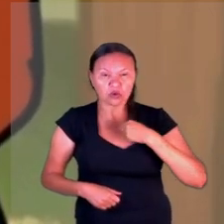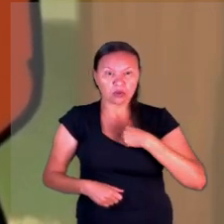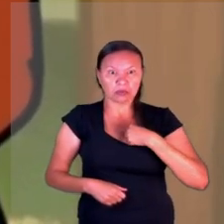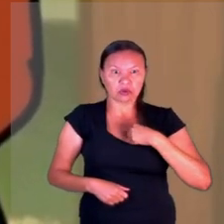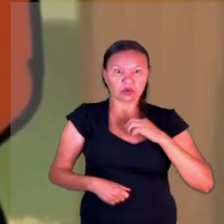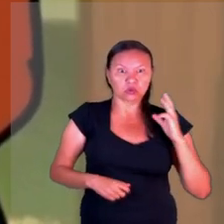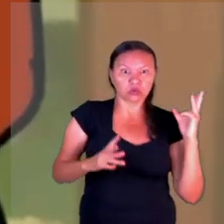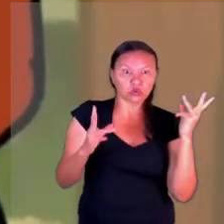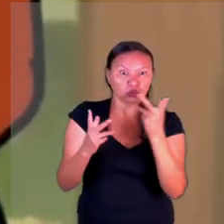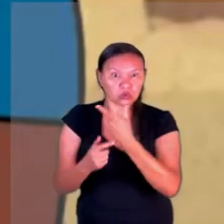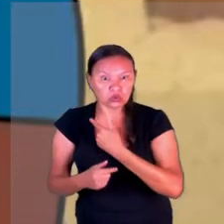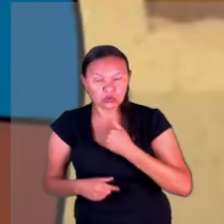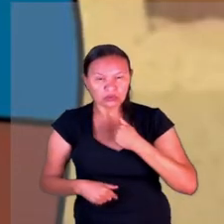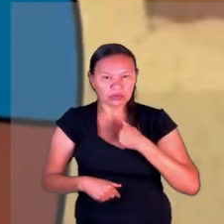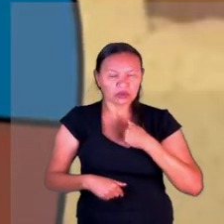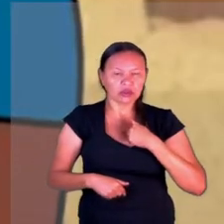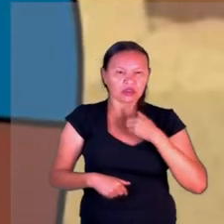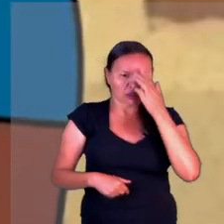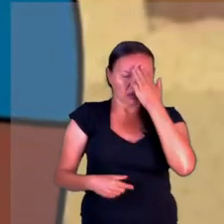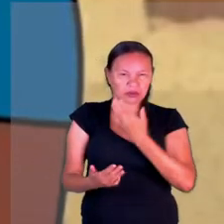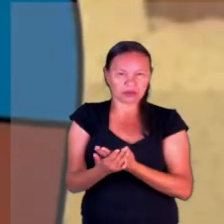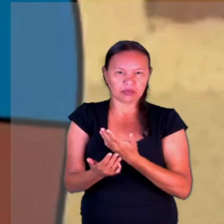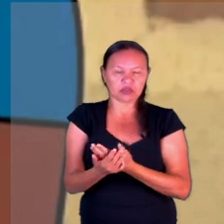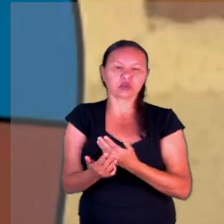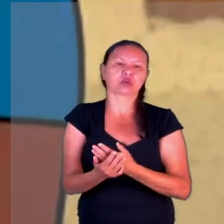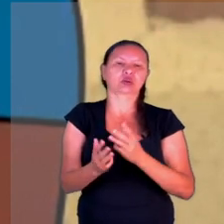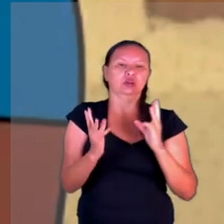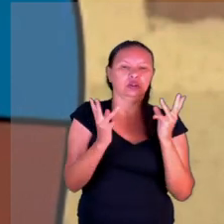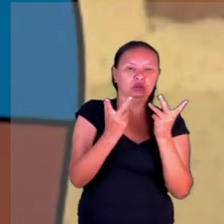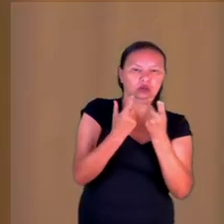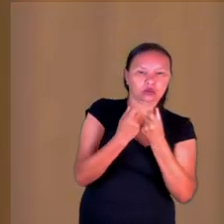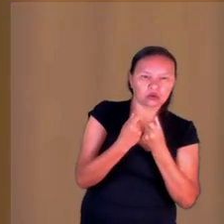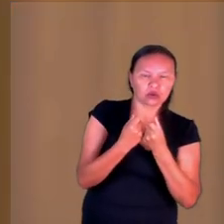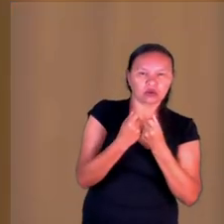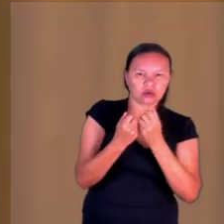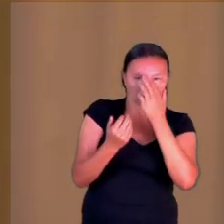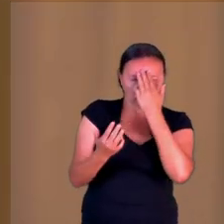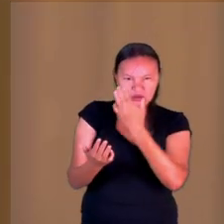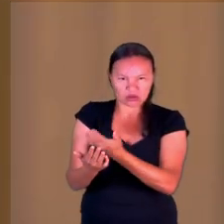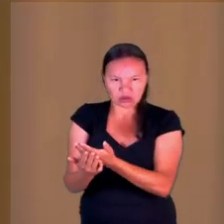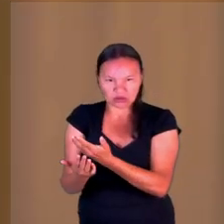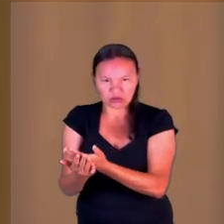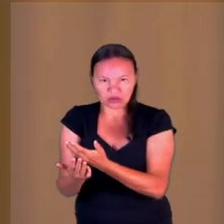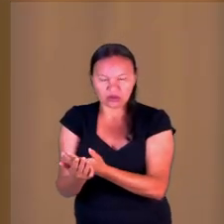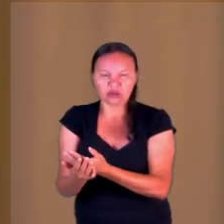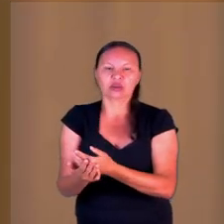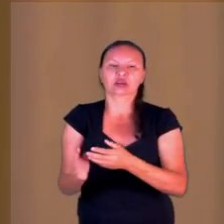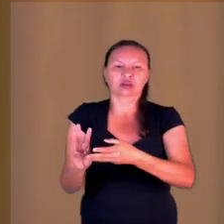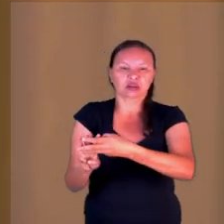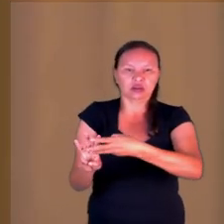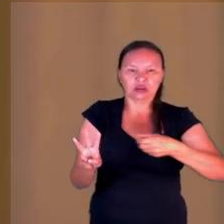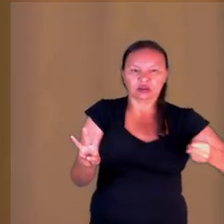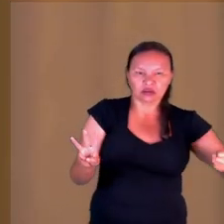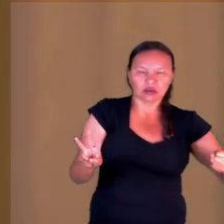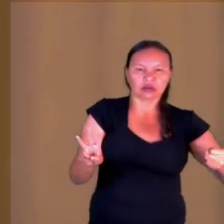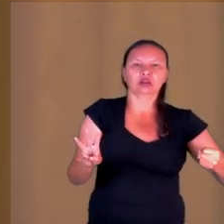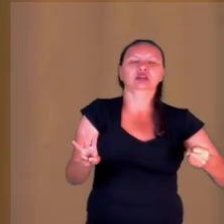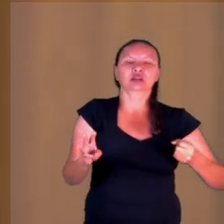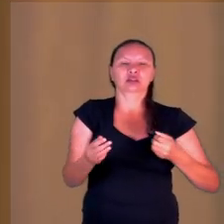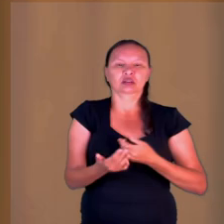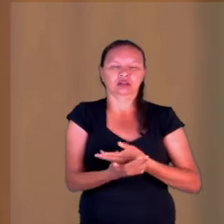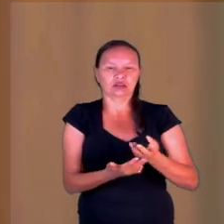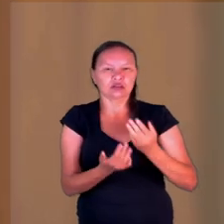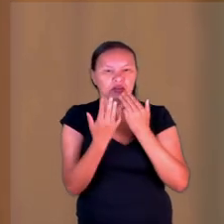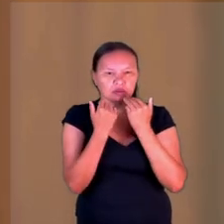mim pra escola inteira isan você vai estudar numa escola indígena que serve o cardápio da nossa cultura com